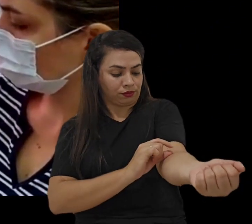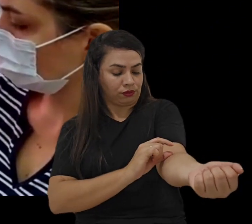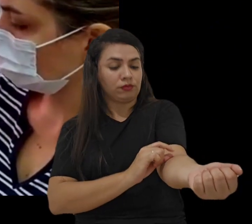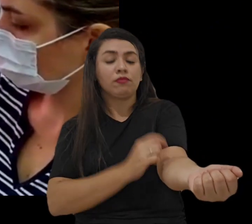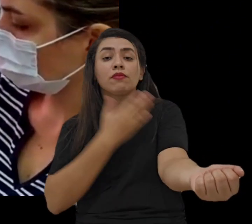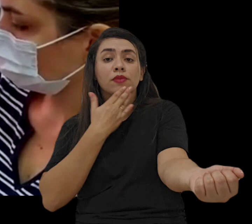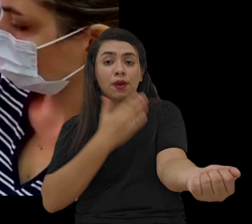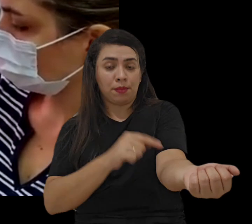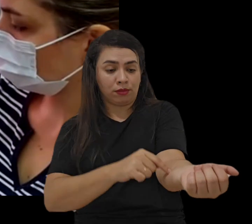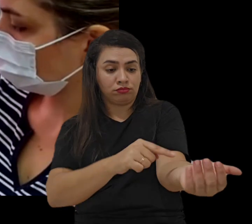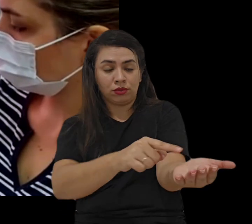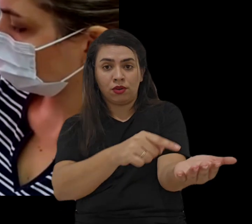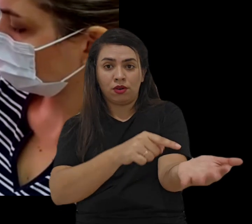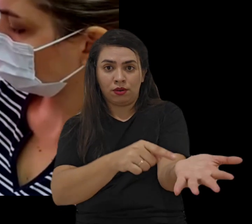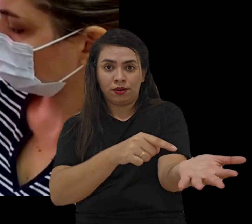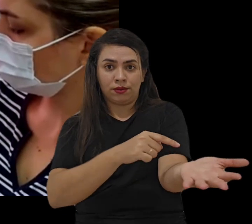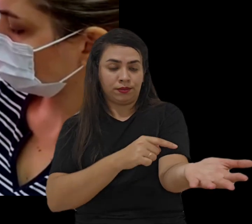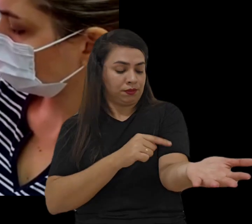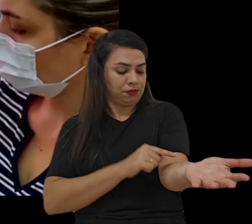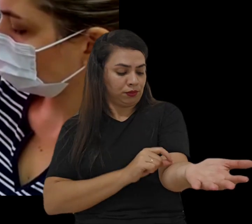Vendo o sangue.